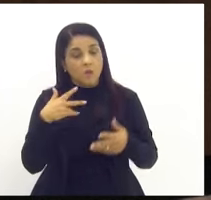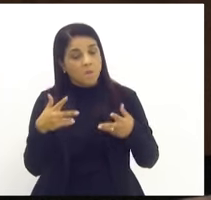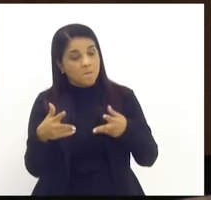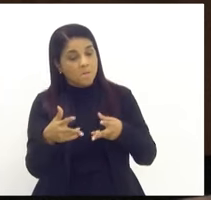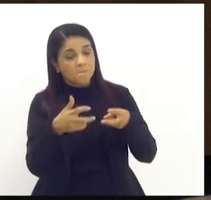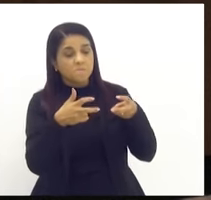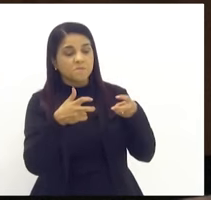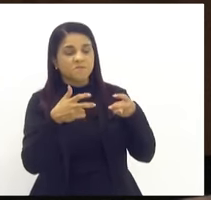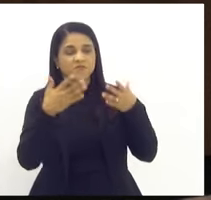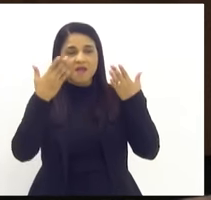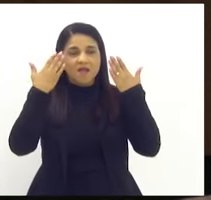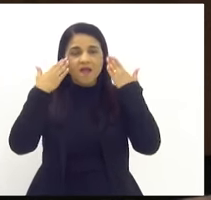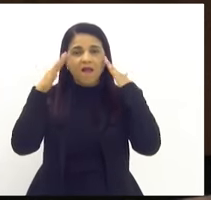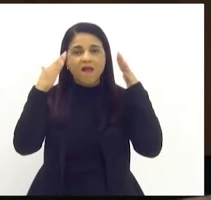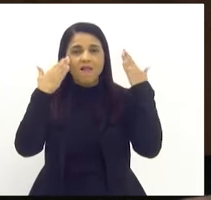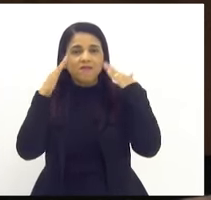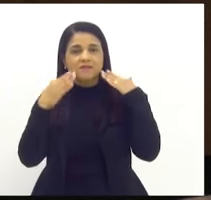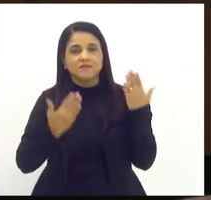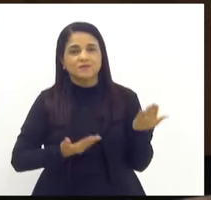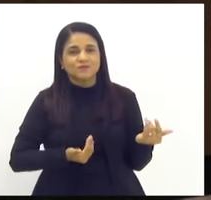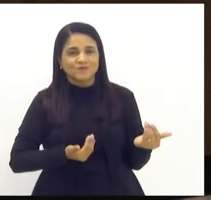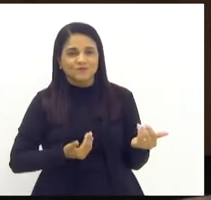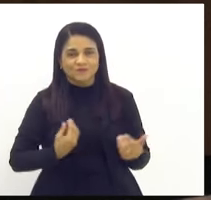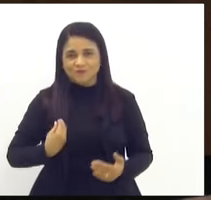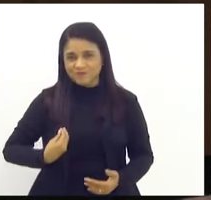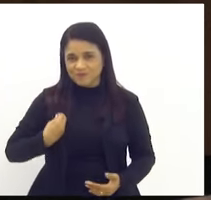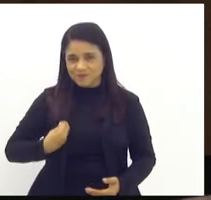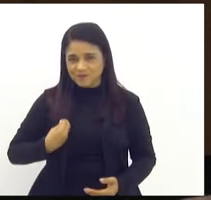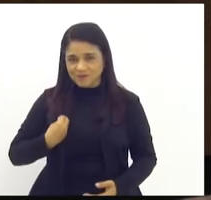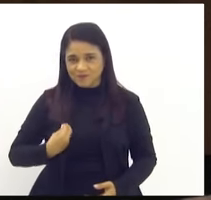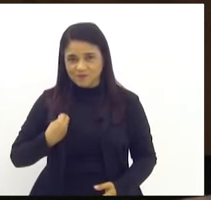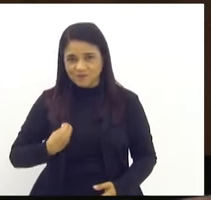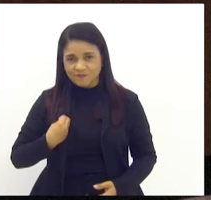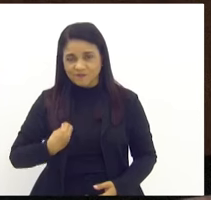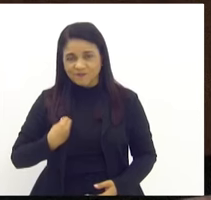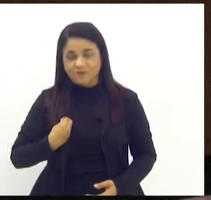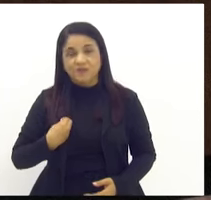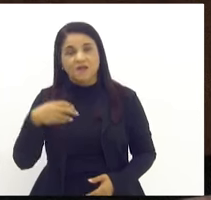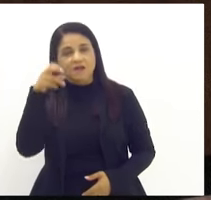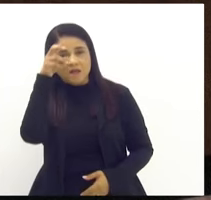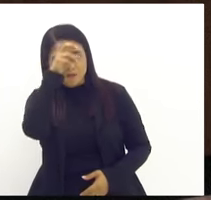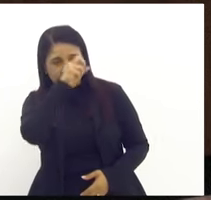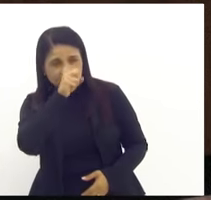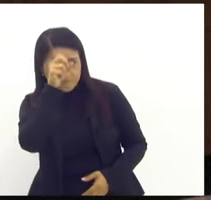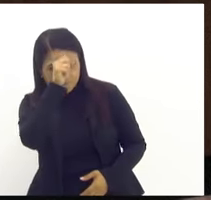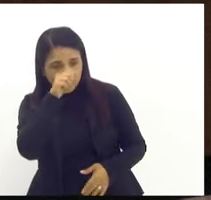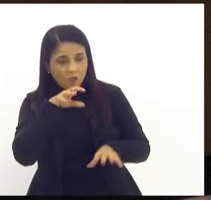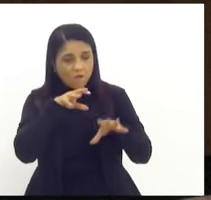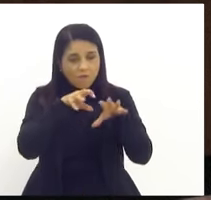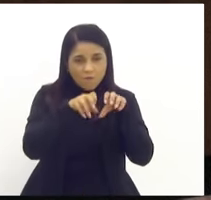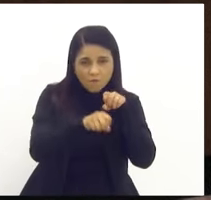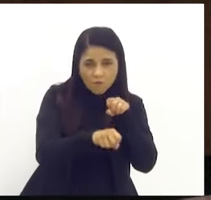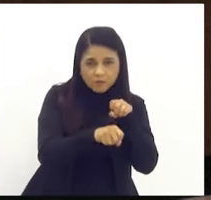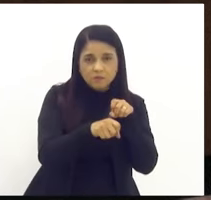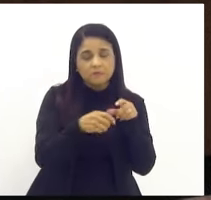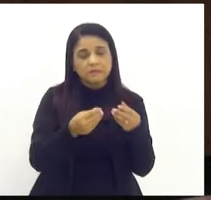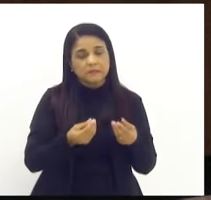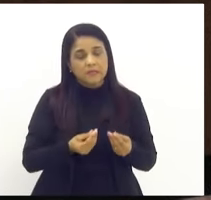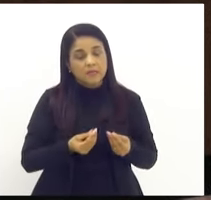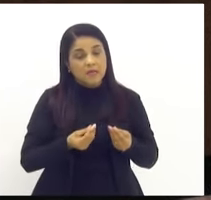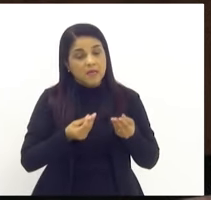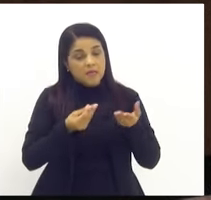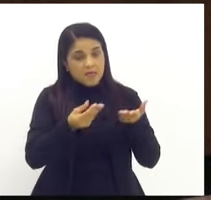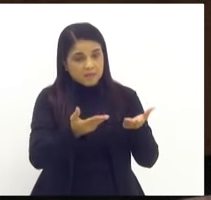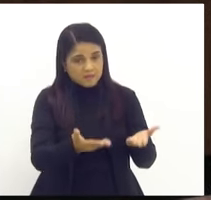alegria da participação desses jovens que além do aprendizado e da formação recebem tamb